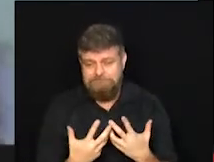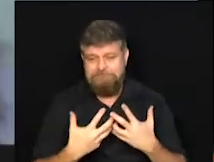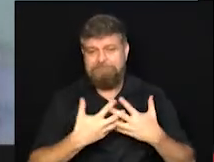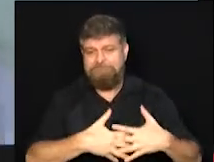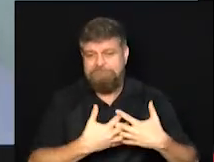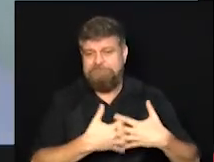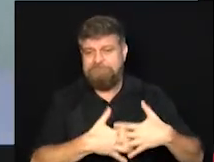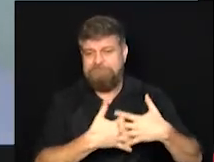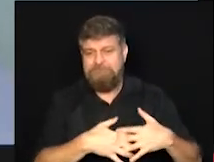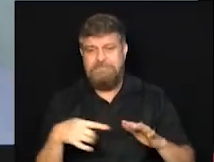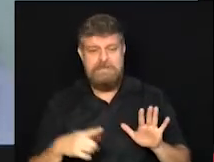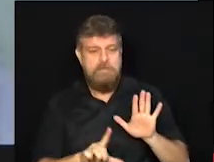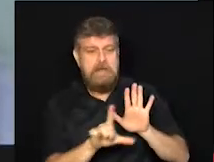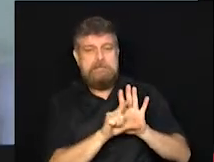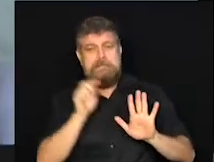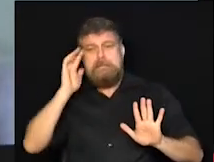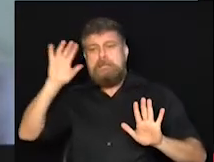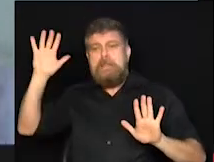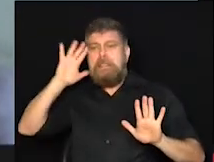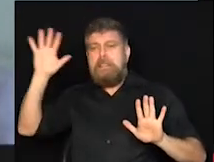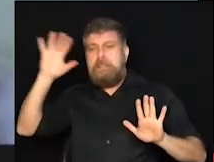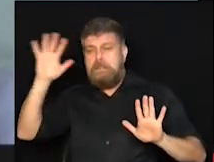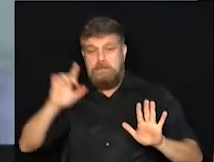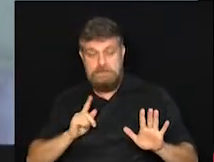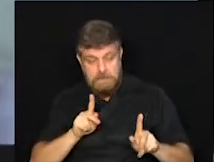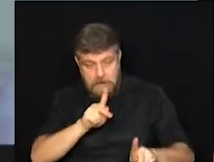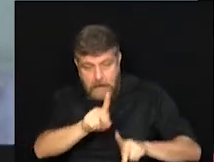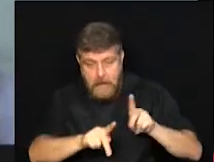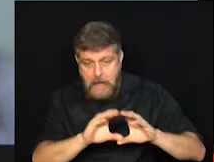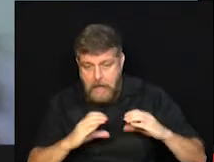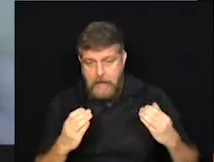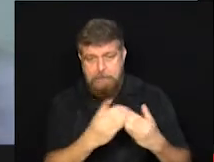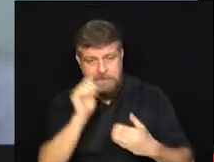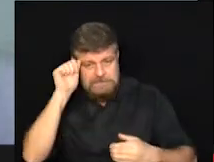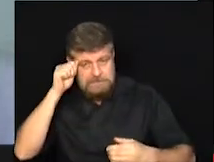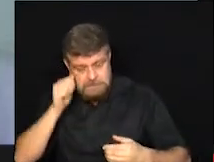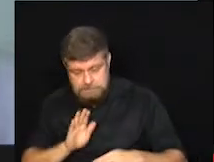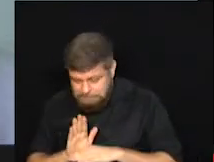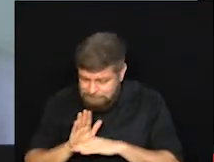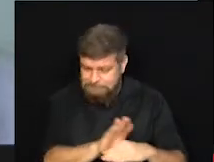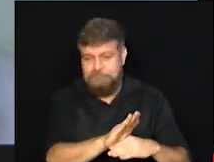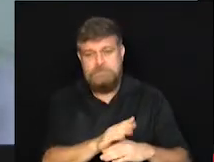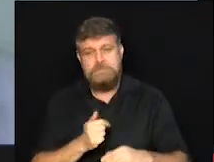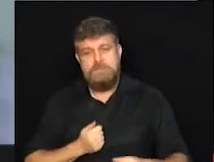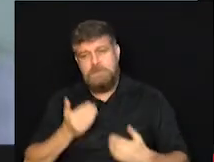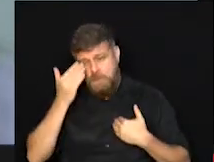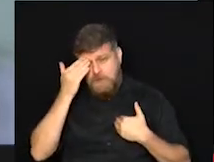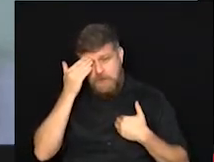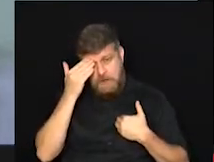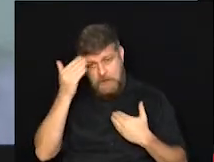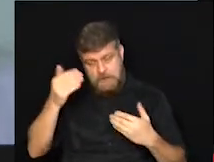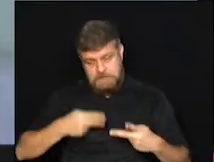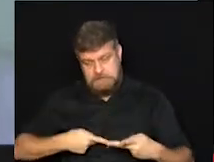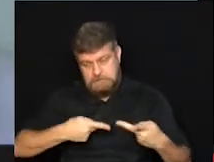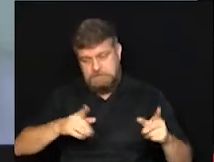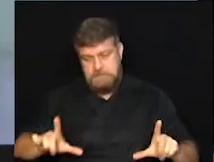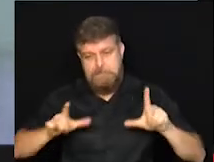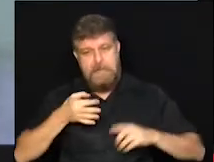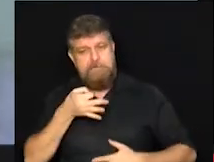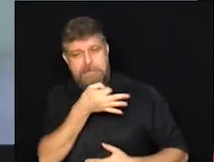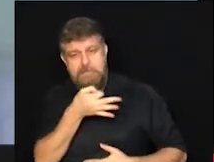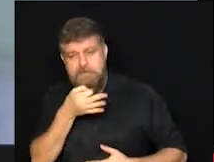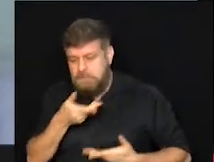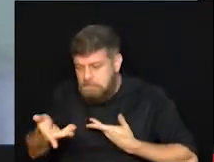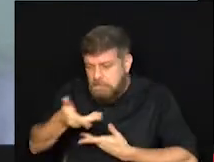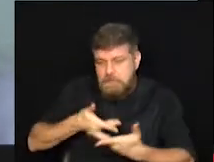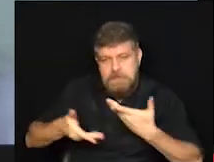efetividade, e não que ela não atinja a população como um todo. Então, agradeço muito o convite. Estou aqui, vamos debater, vamos conversar.